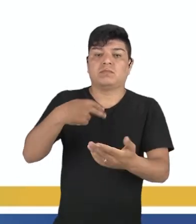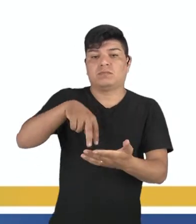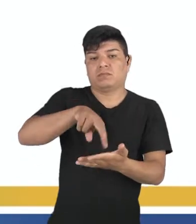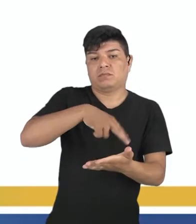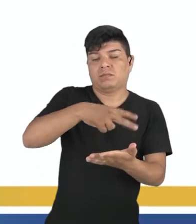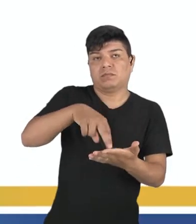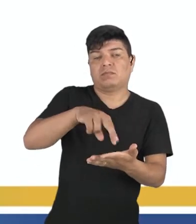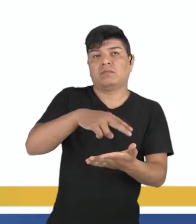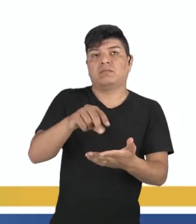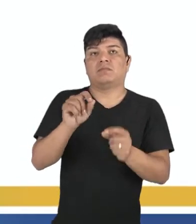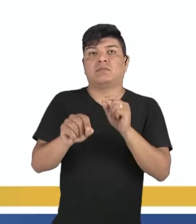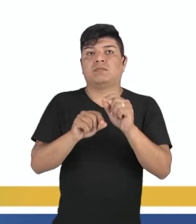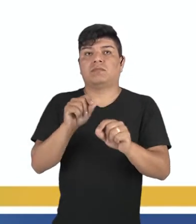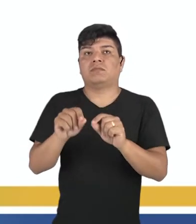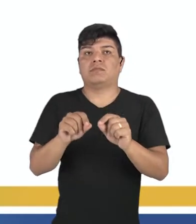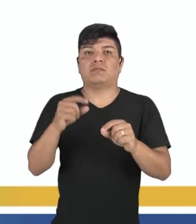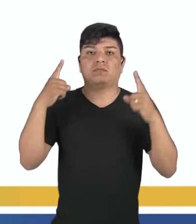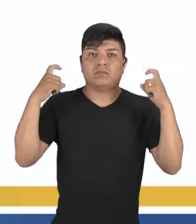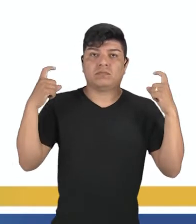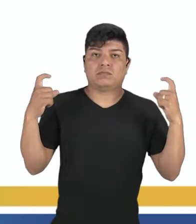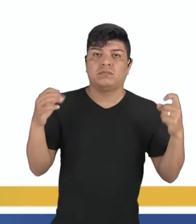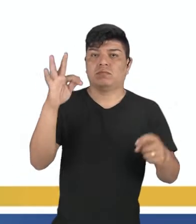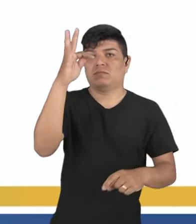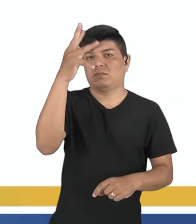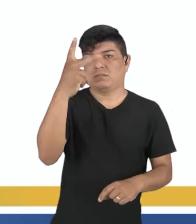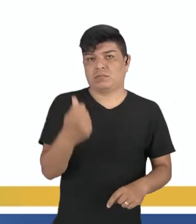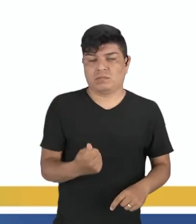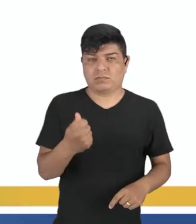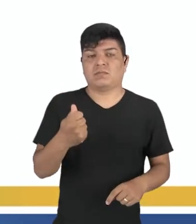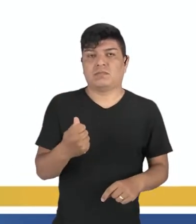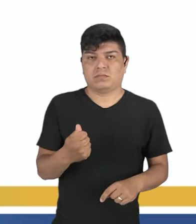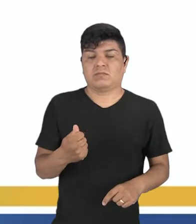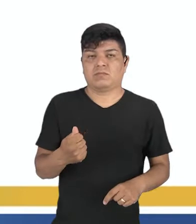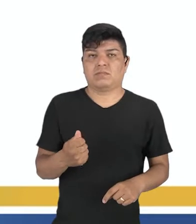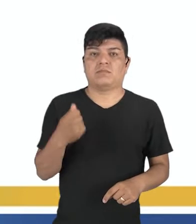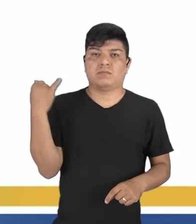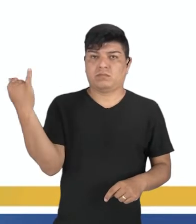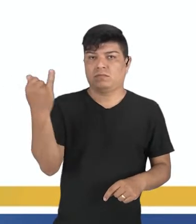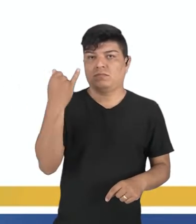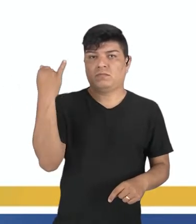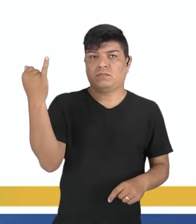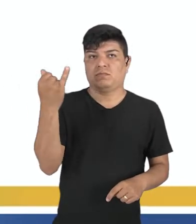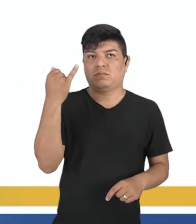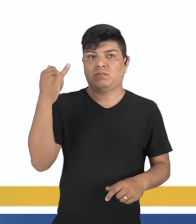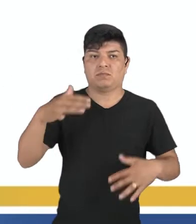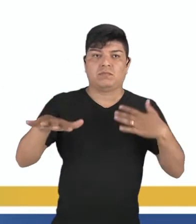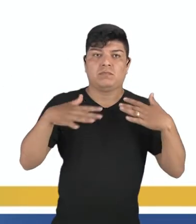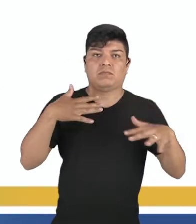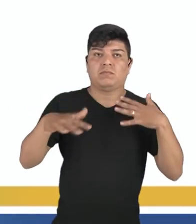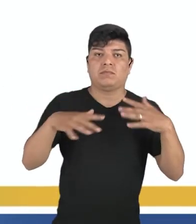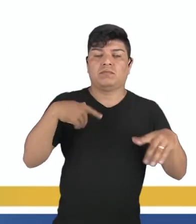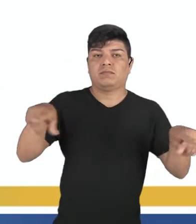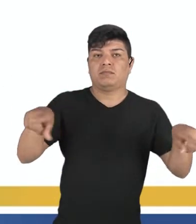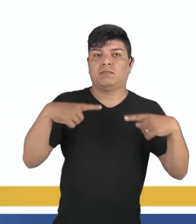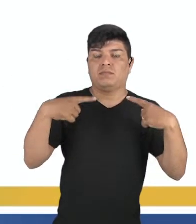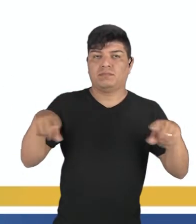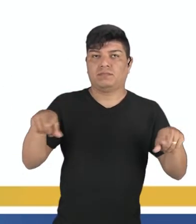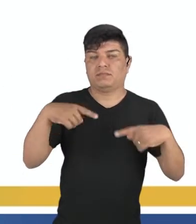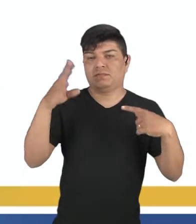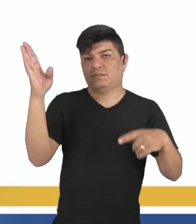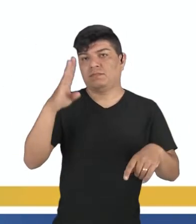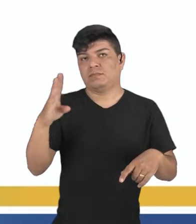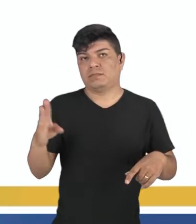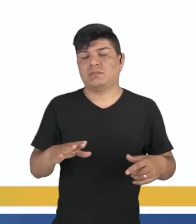do ritmo e do som africanos foram decisivos para as atuais manifestações da música nacional.